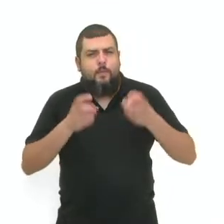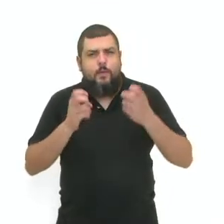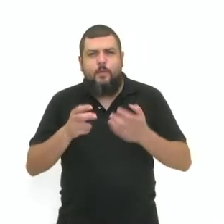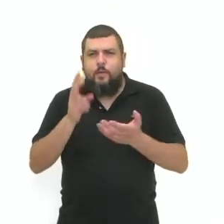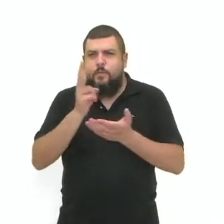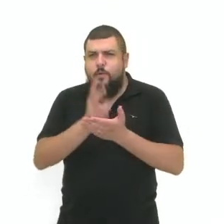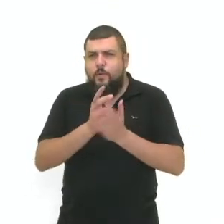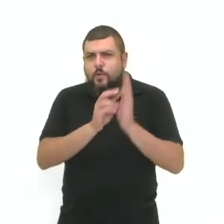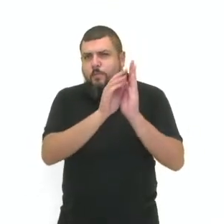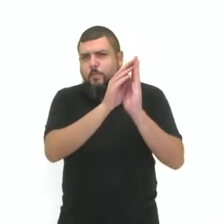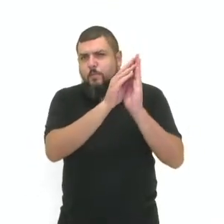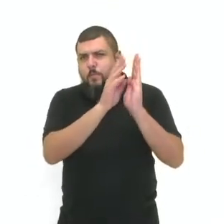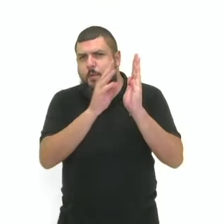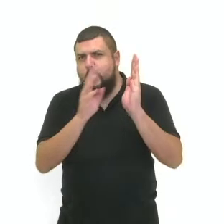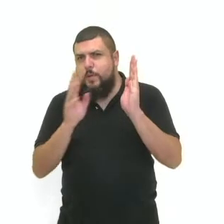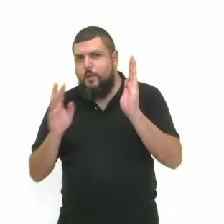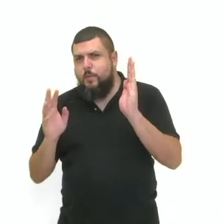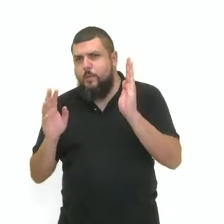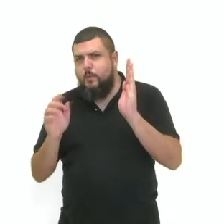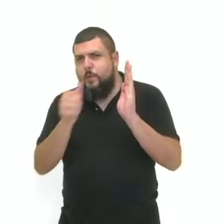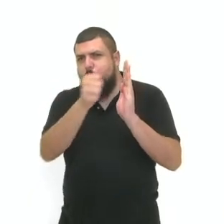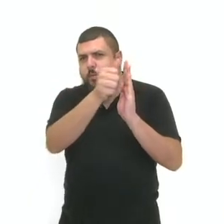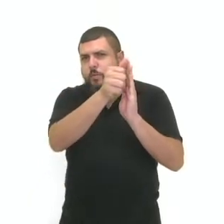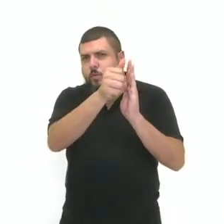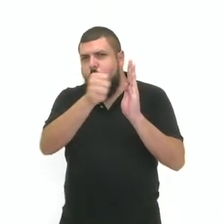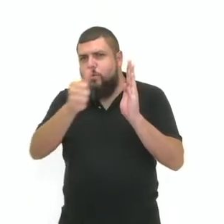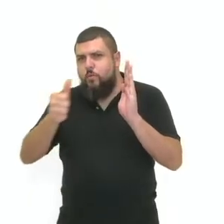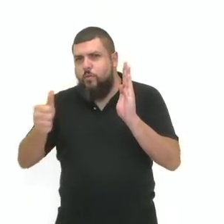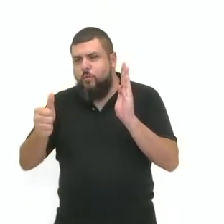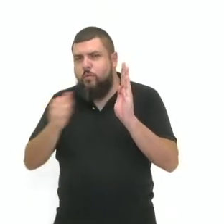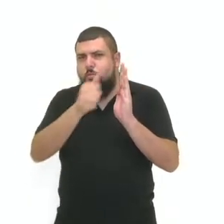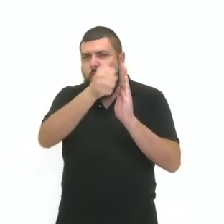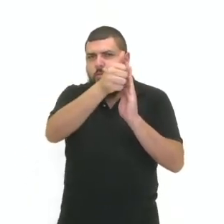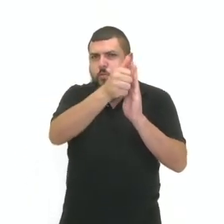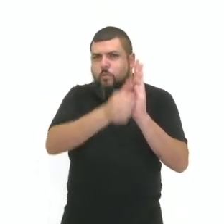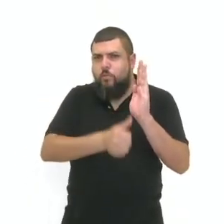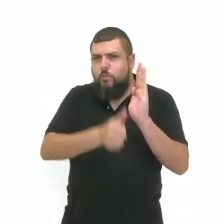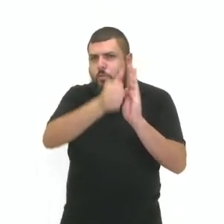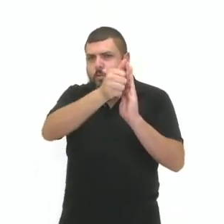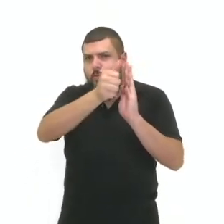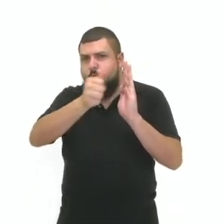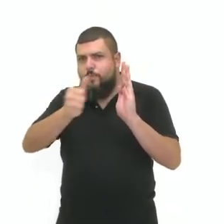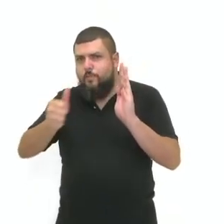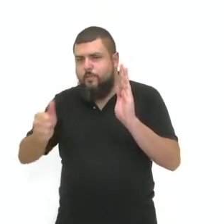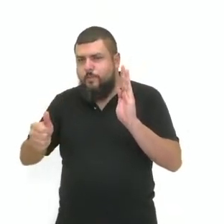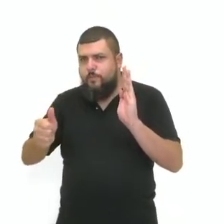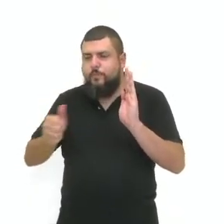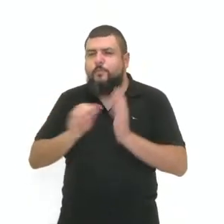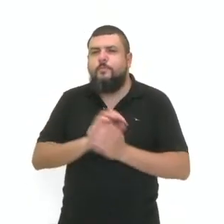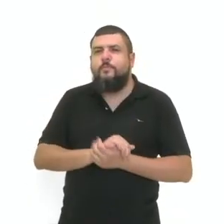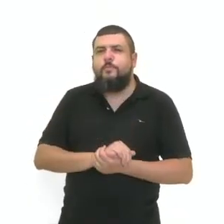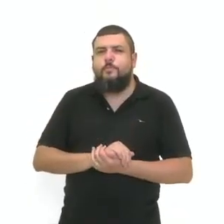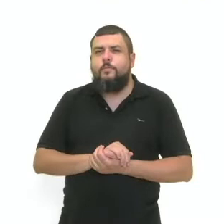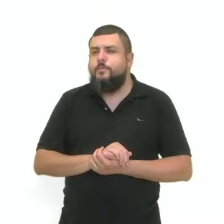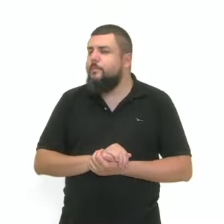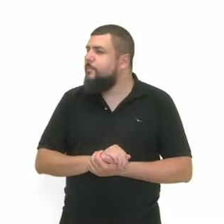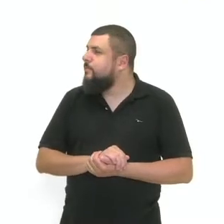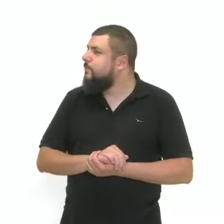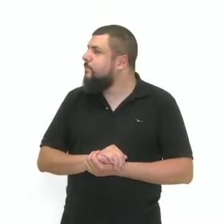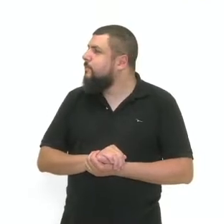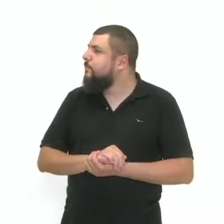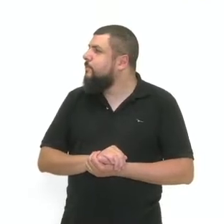terminando em 1. E assim sucessivamente. 6, 15, 20, 15